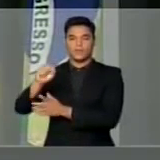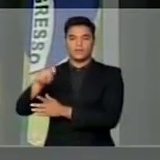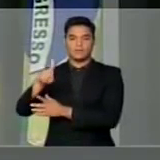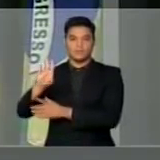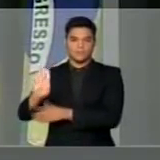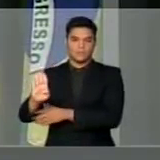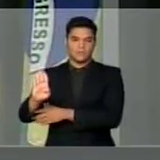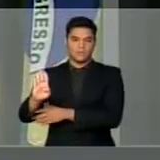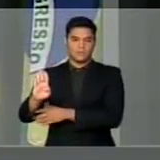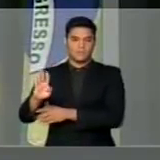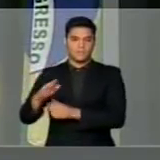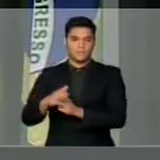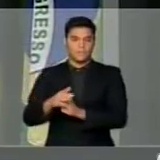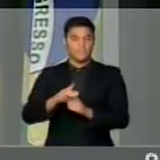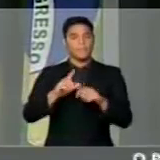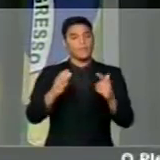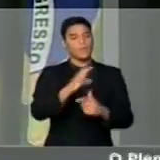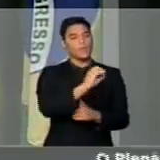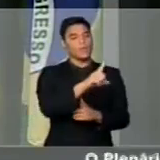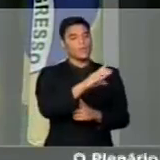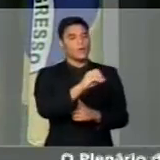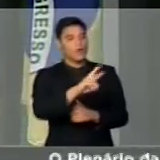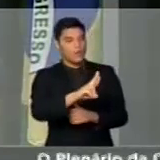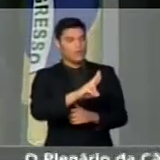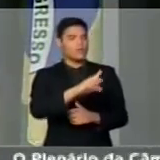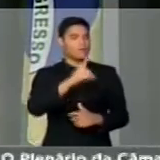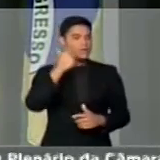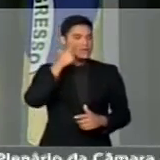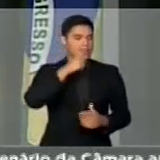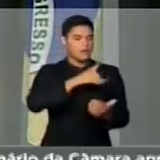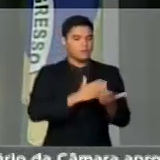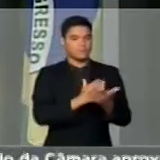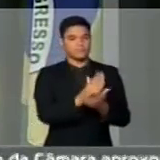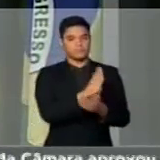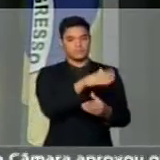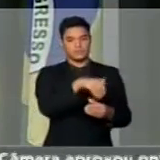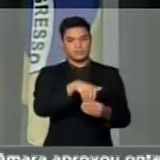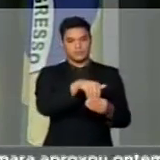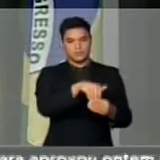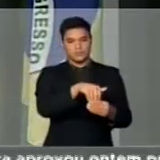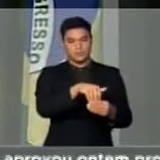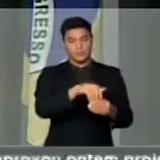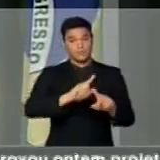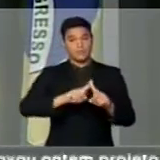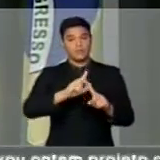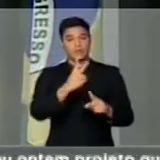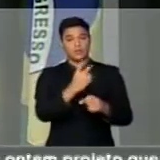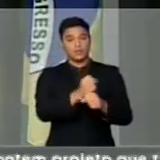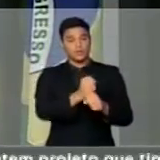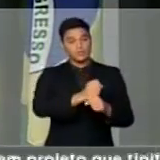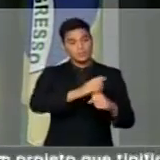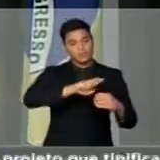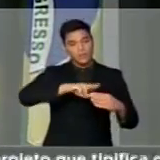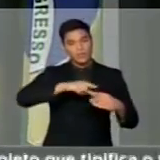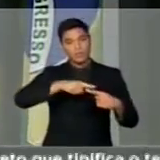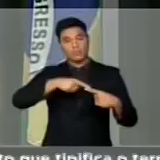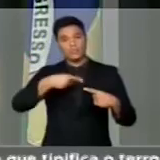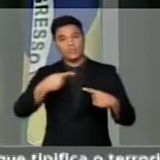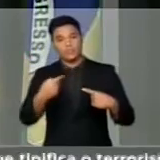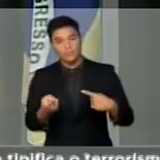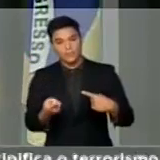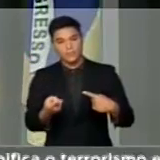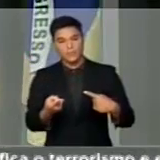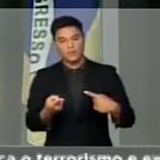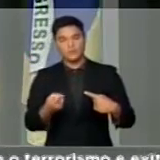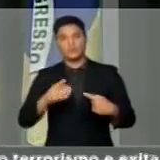e venceu Fernando Collor de Mello. Em seguida, com 2 anos, veio o impeachment